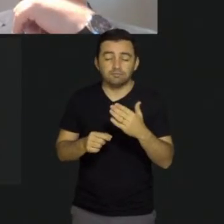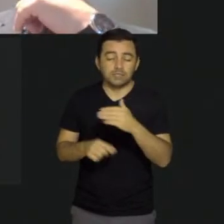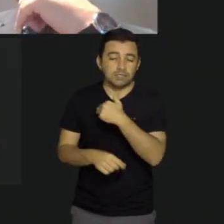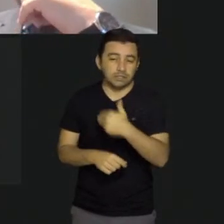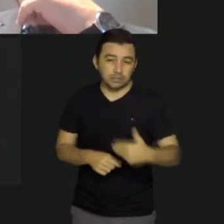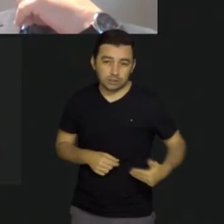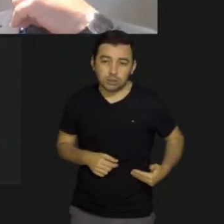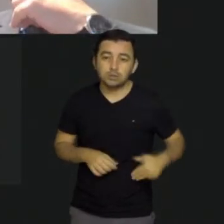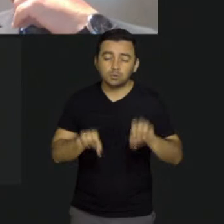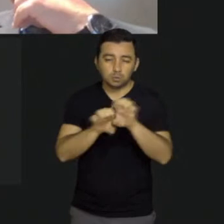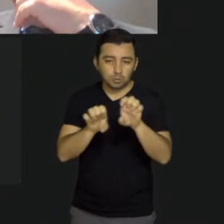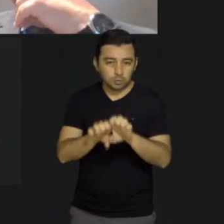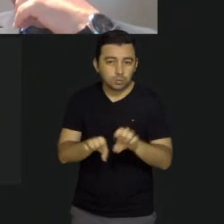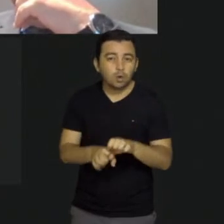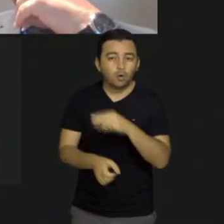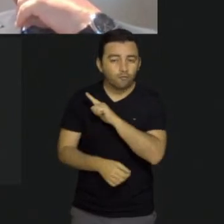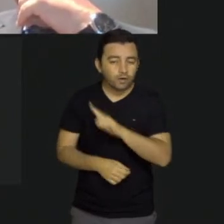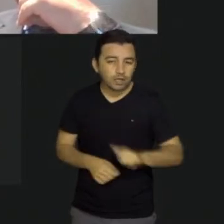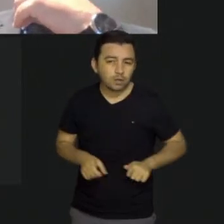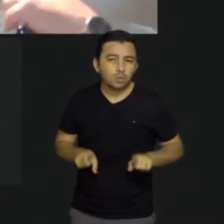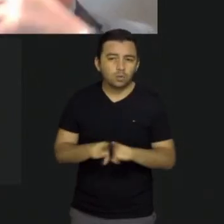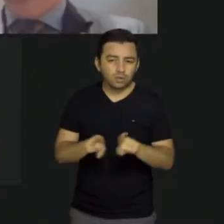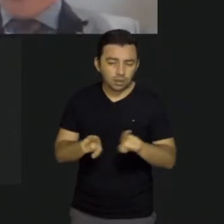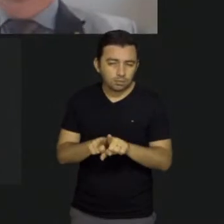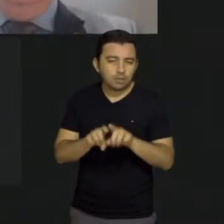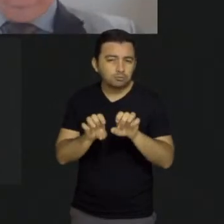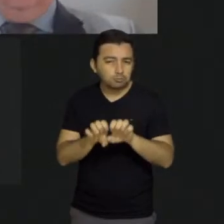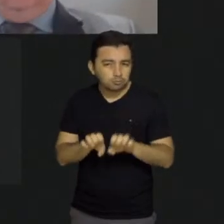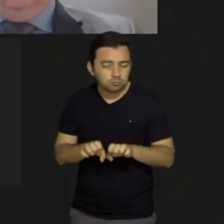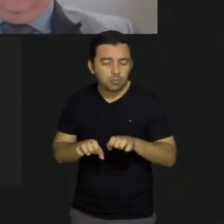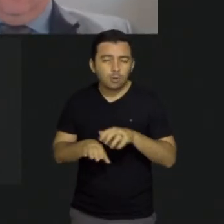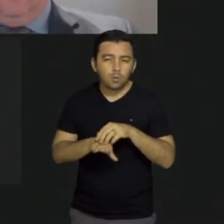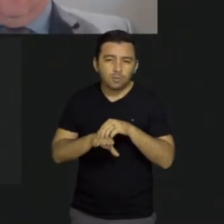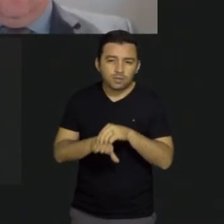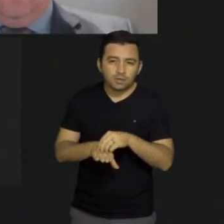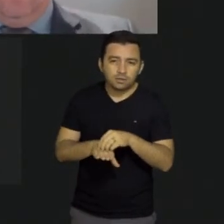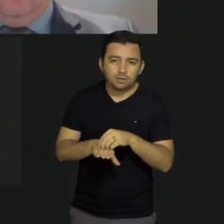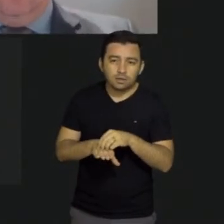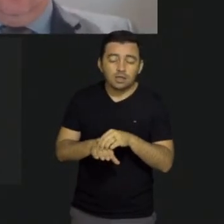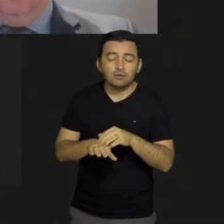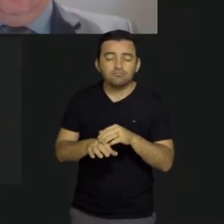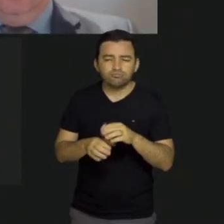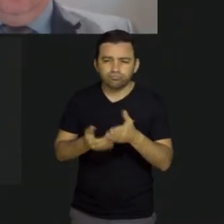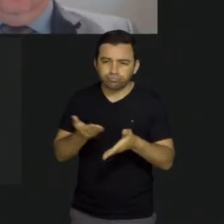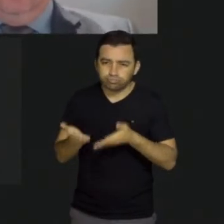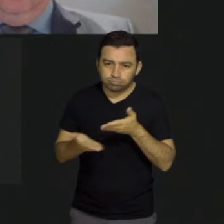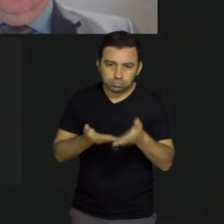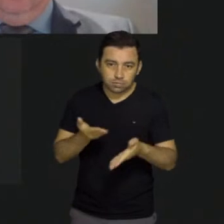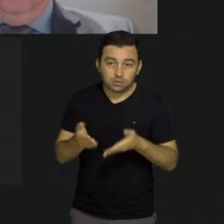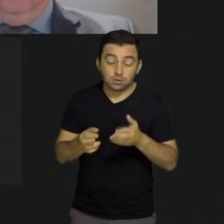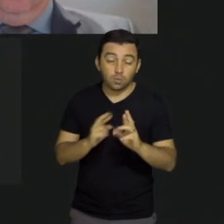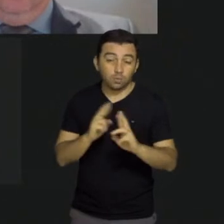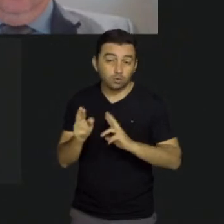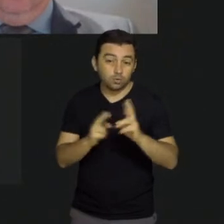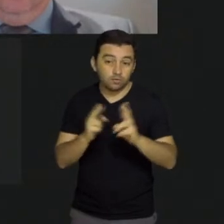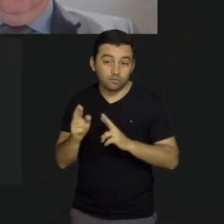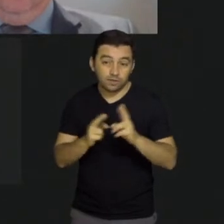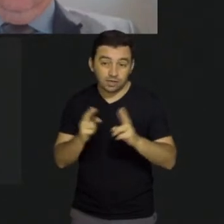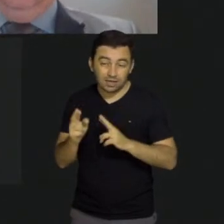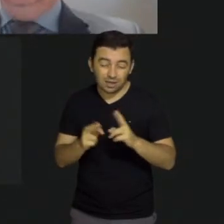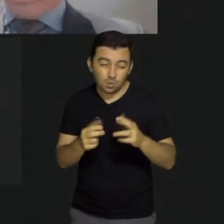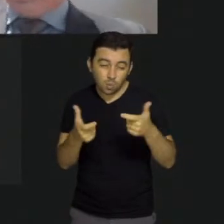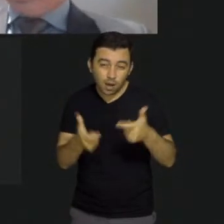governador do Estado e ao secretário de Estado da Infraestrutura e Mobilidade pela assistência às rodovias que ligam o município de